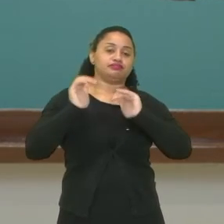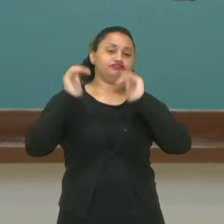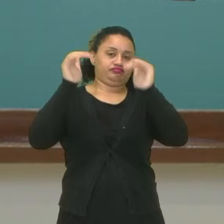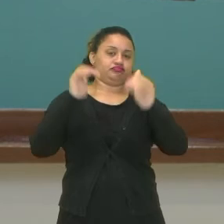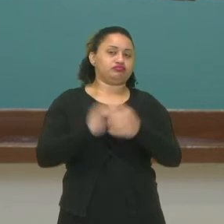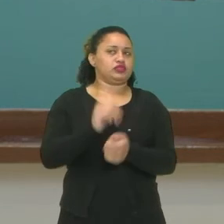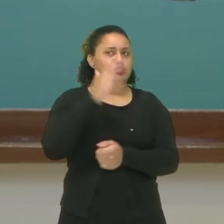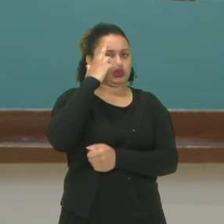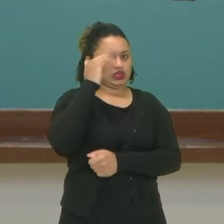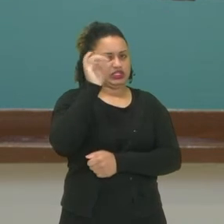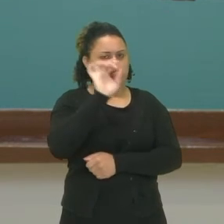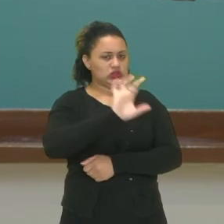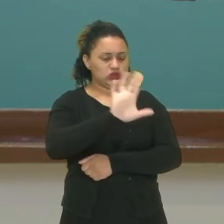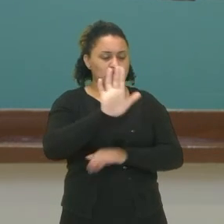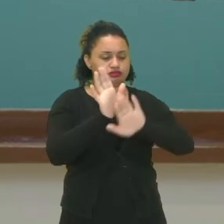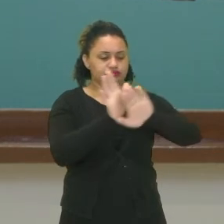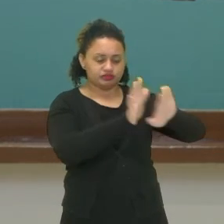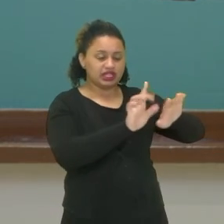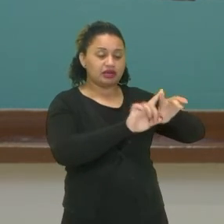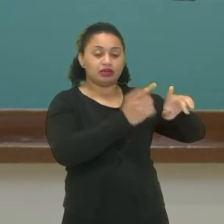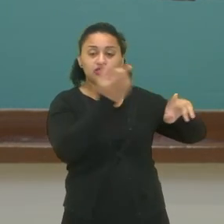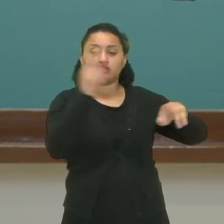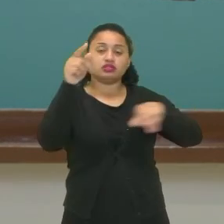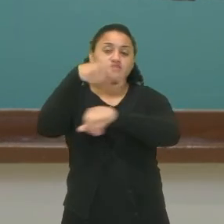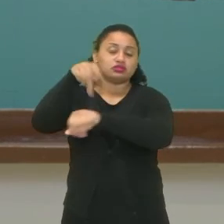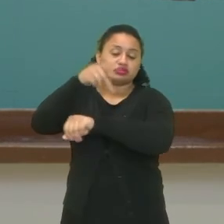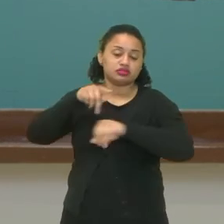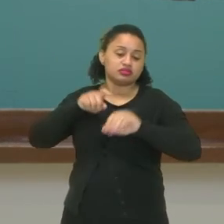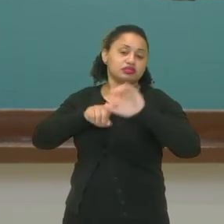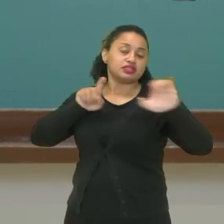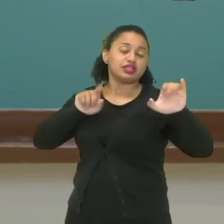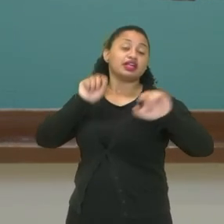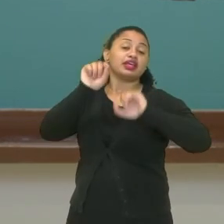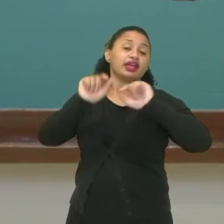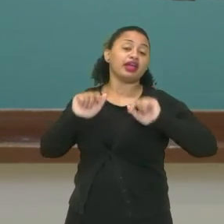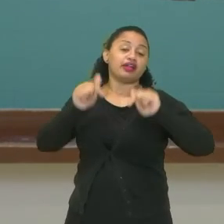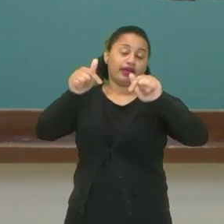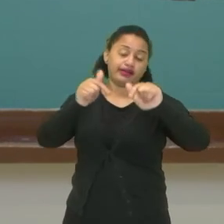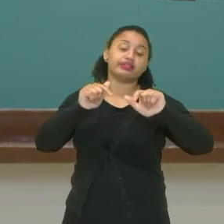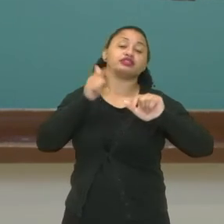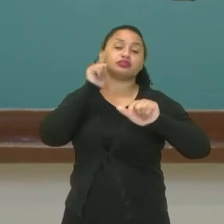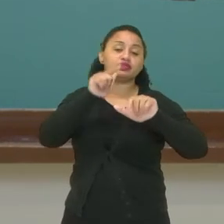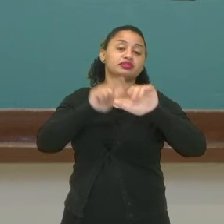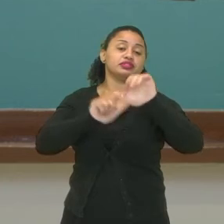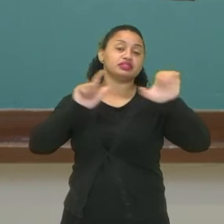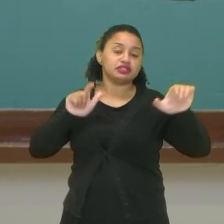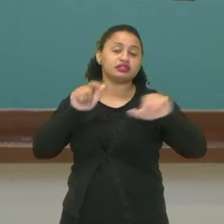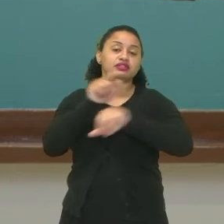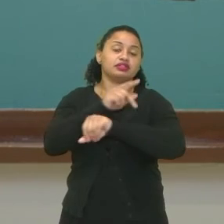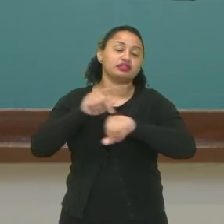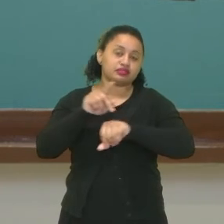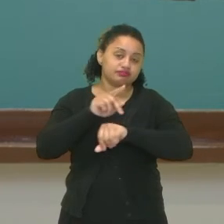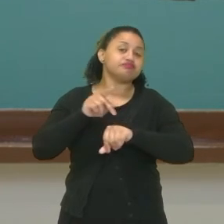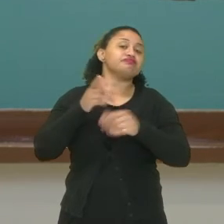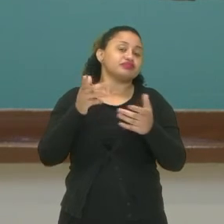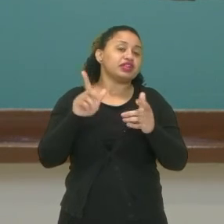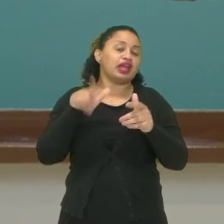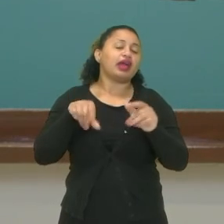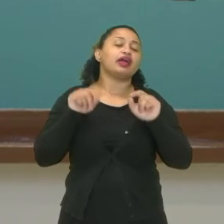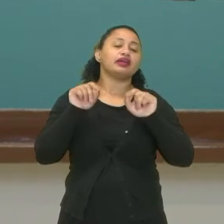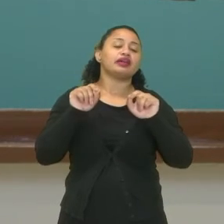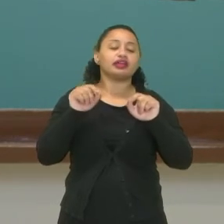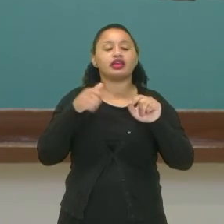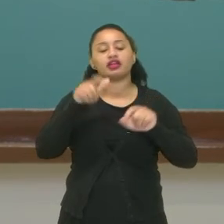Haiti, os outros países que fazem a independência, quem faz a independência desses países na América Espanhola são